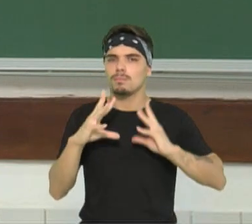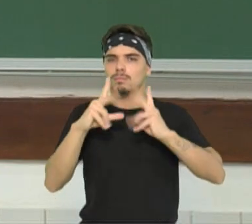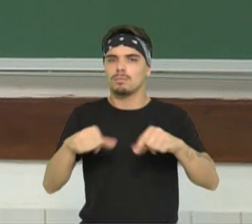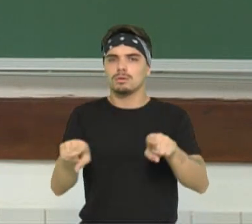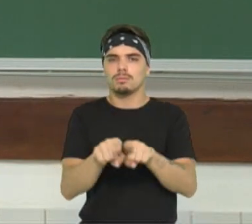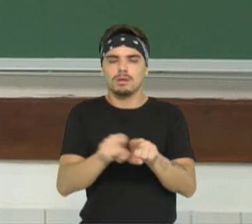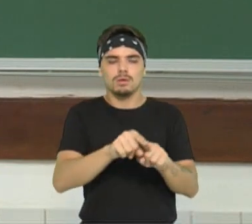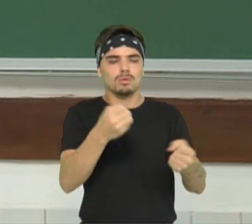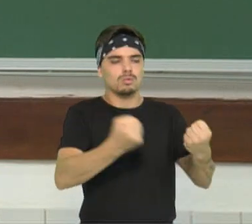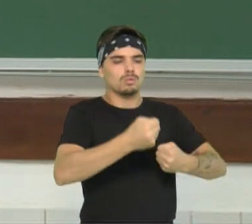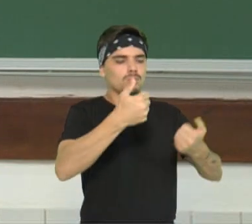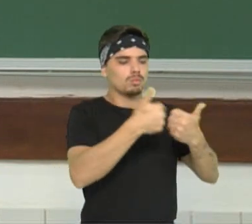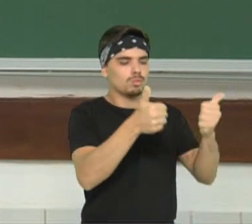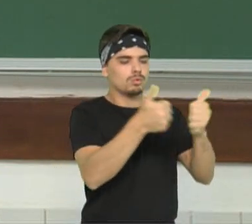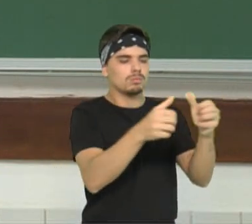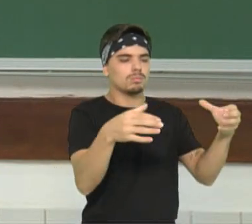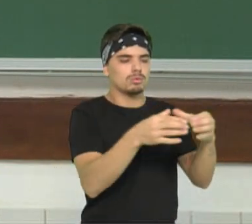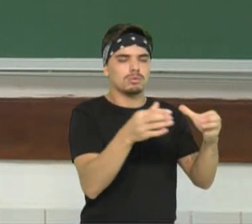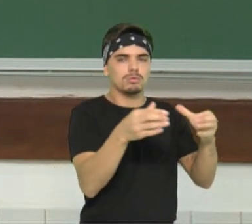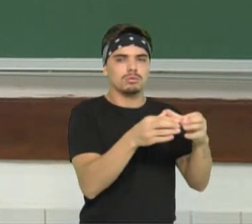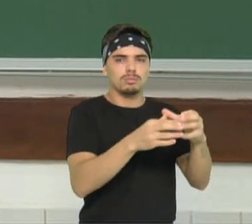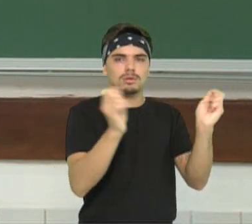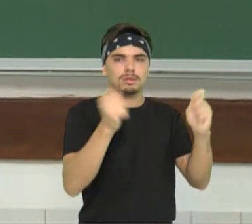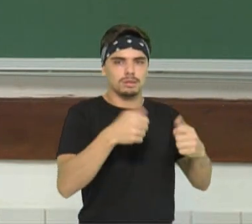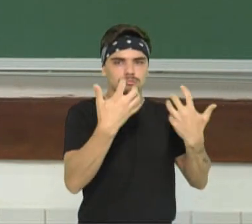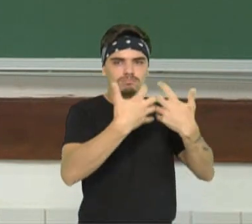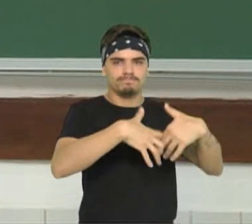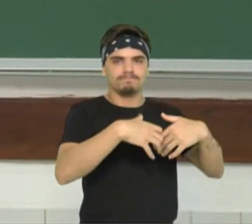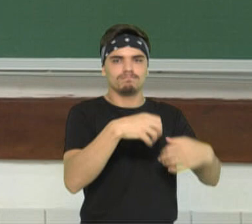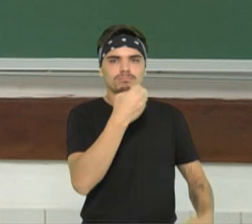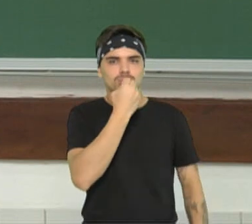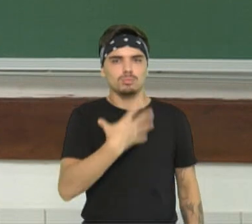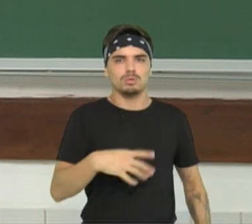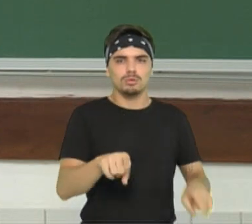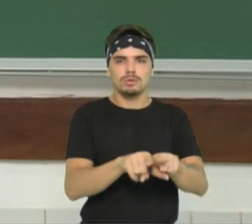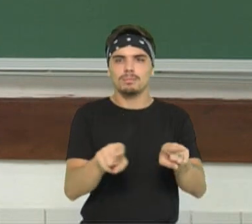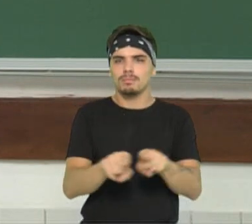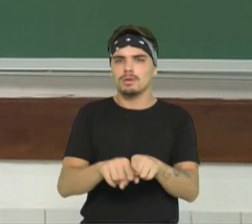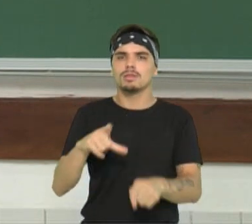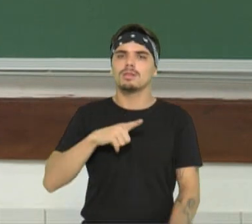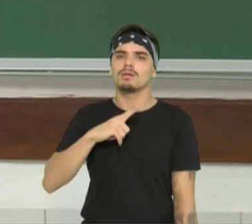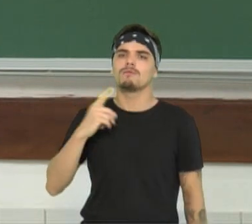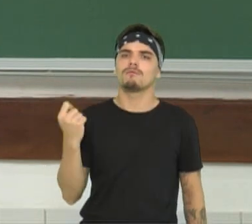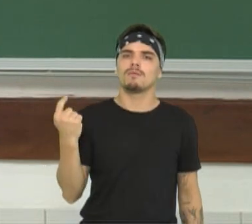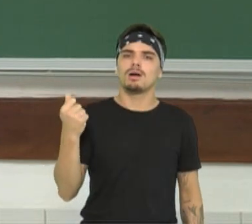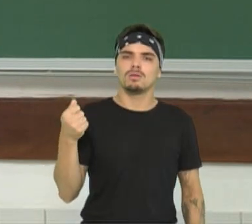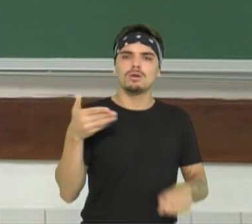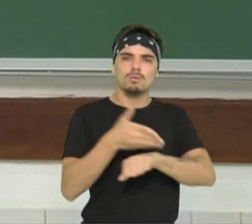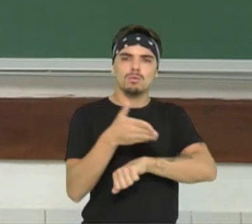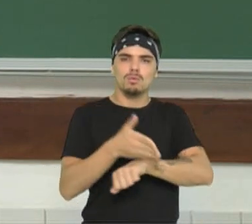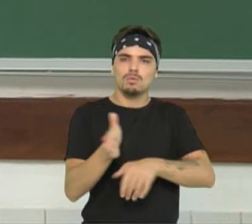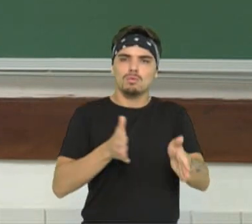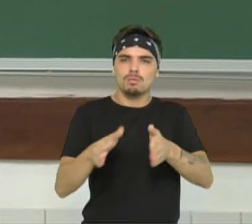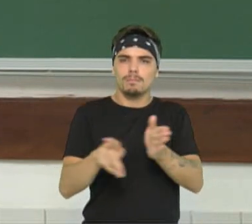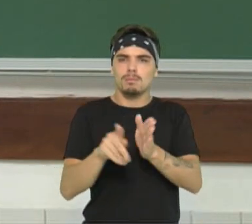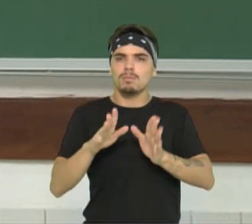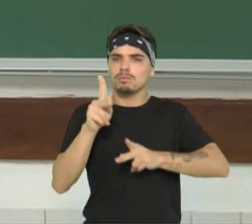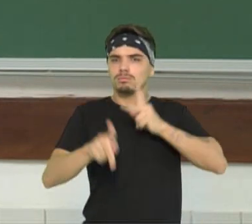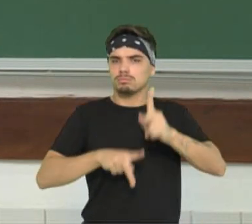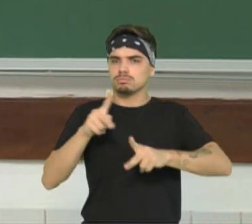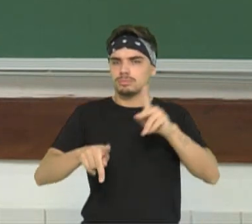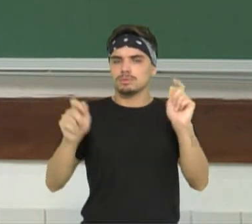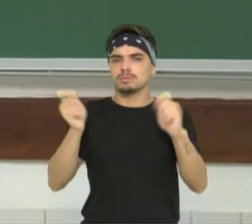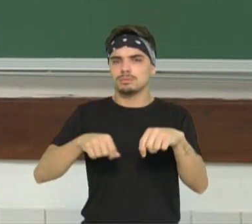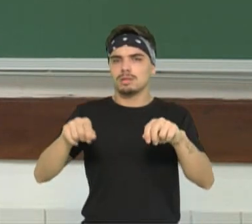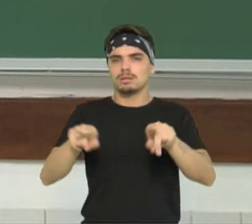coletivo funciona, é de qualidade, tem um valor acessível à população, nós também reduzimos diferentes